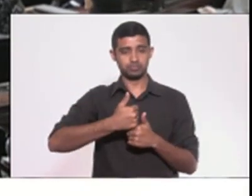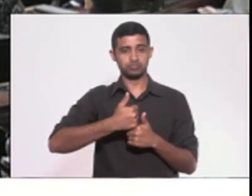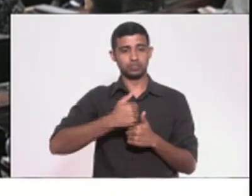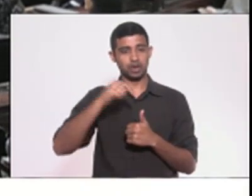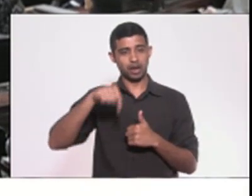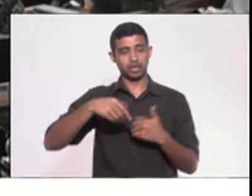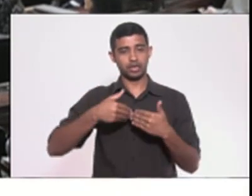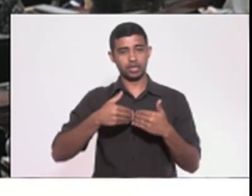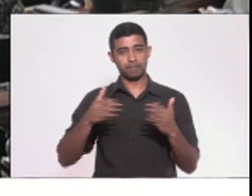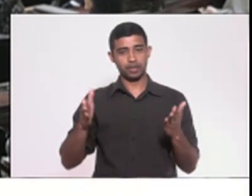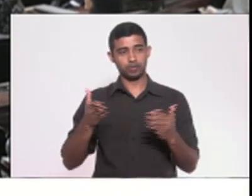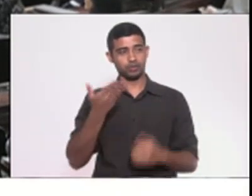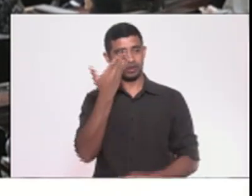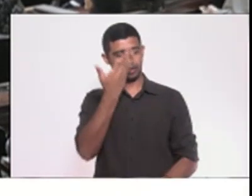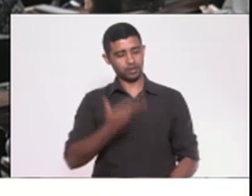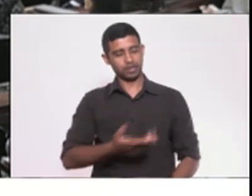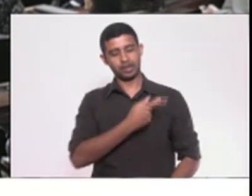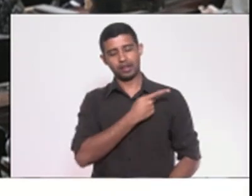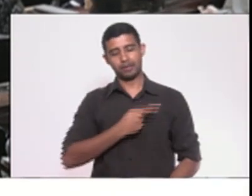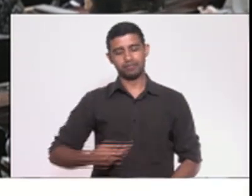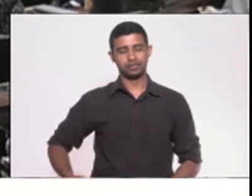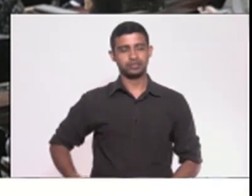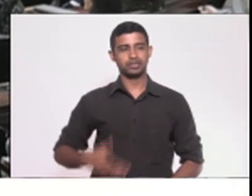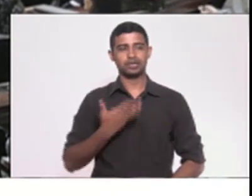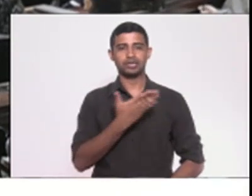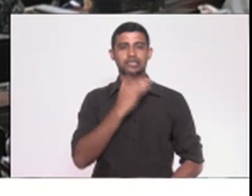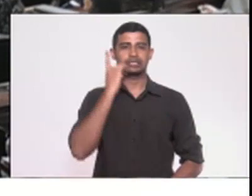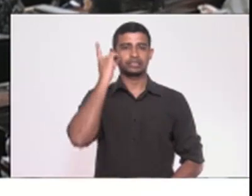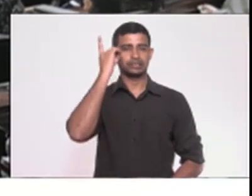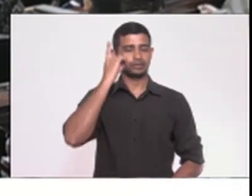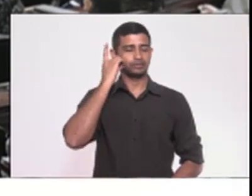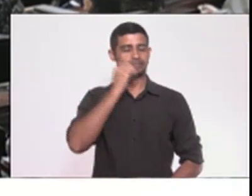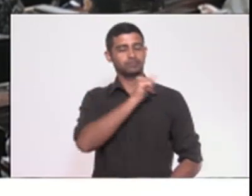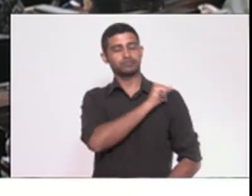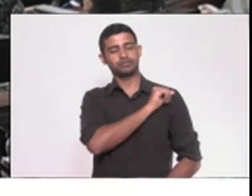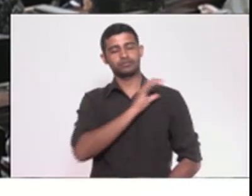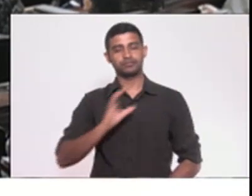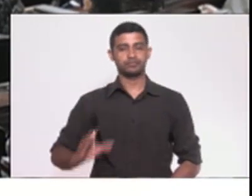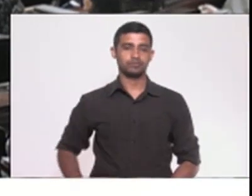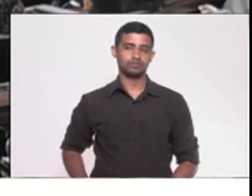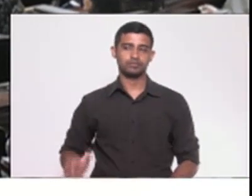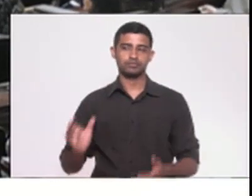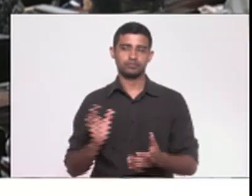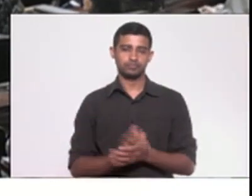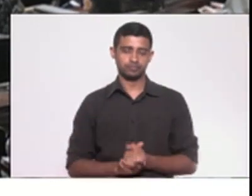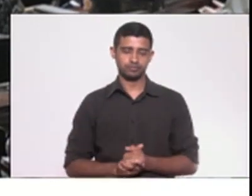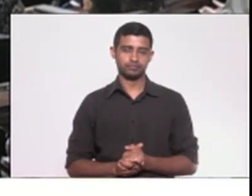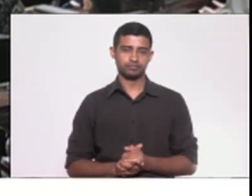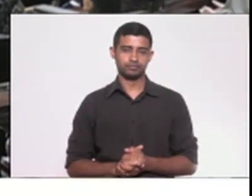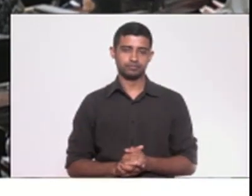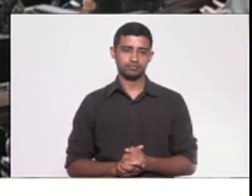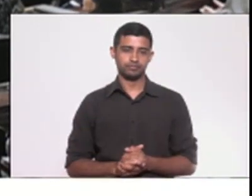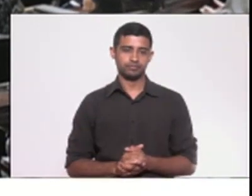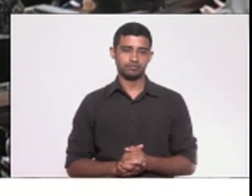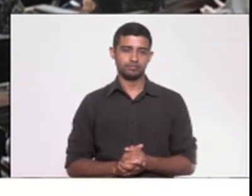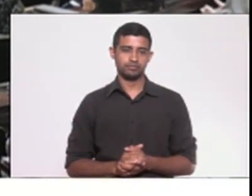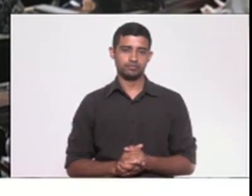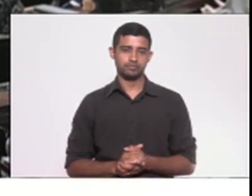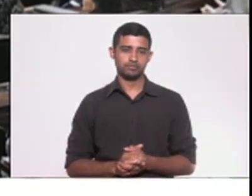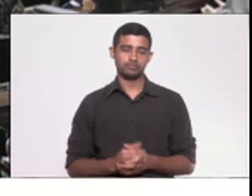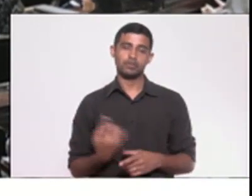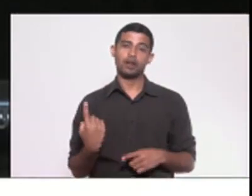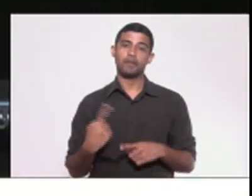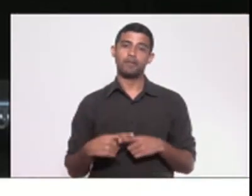o nosso presidente, deputado André Ceciliano, visto que a